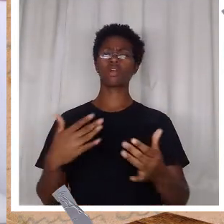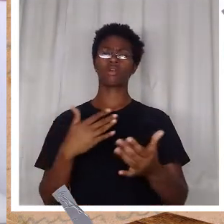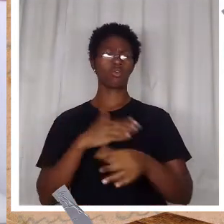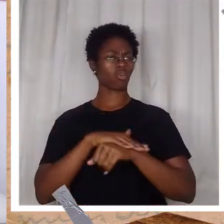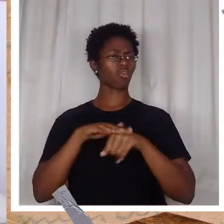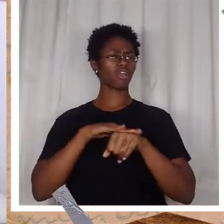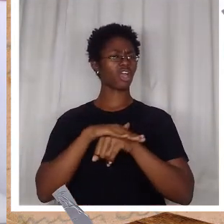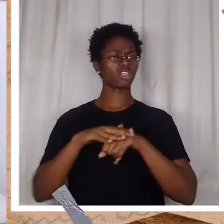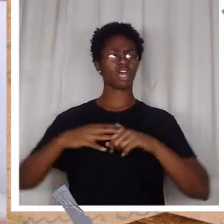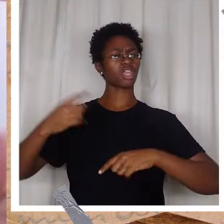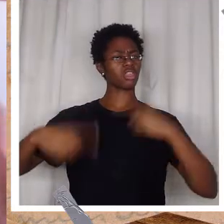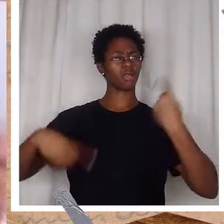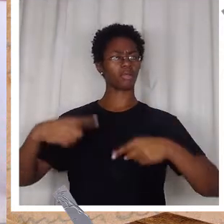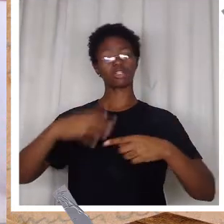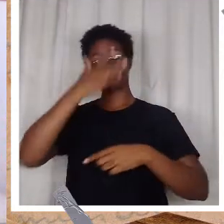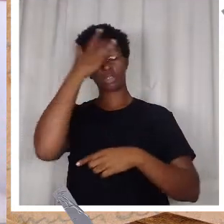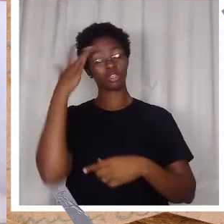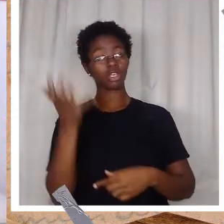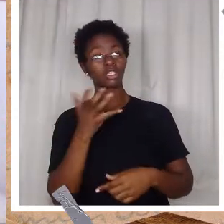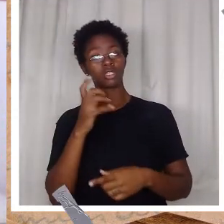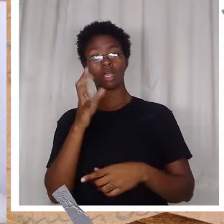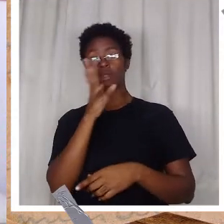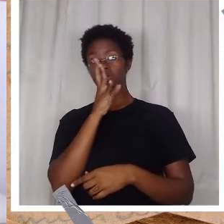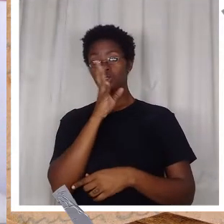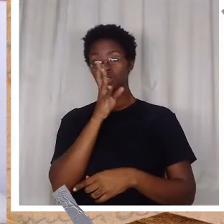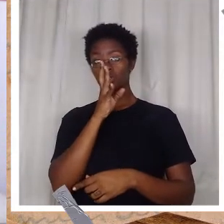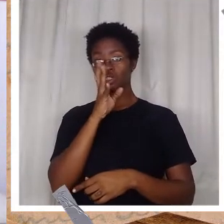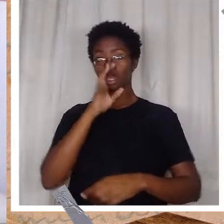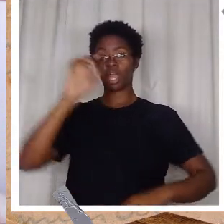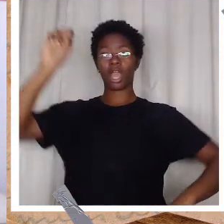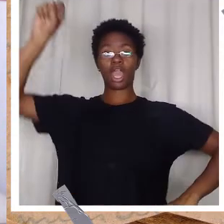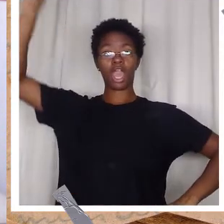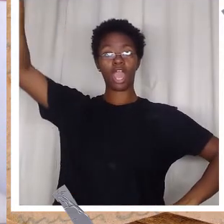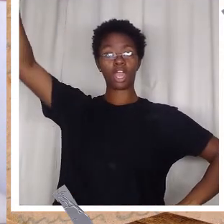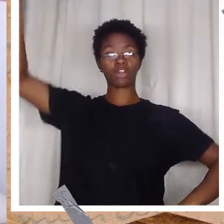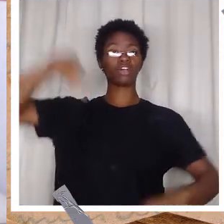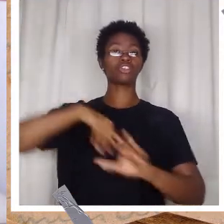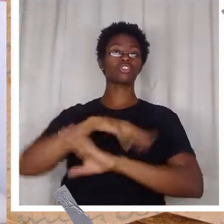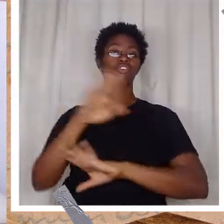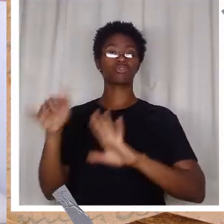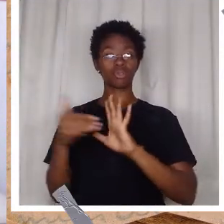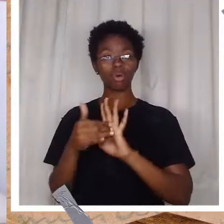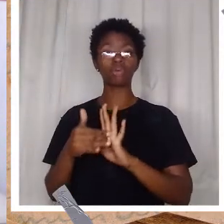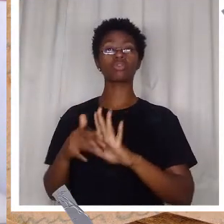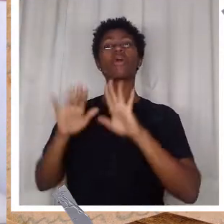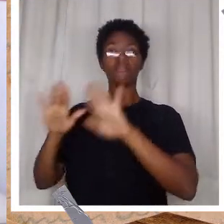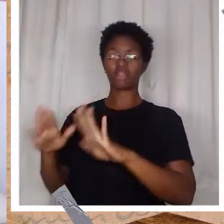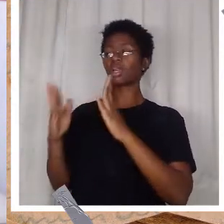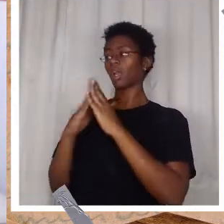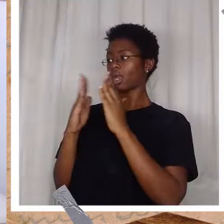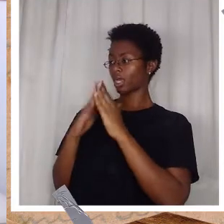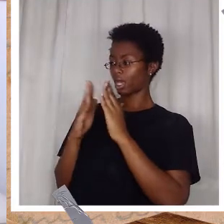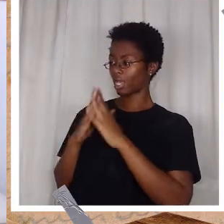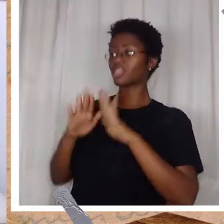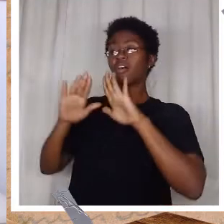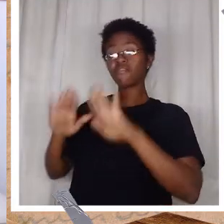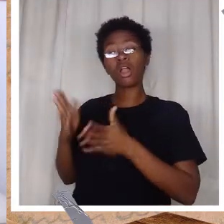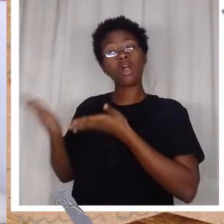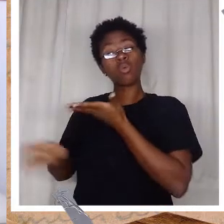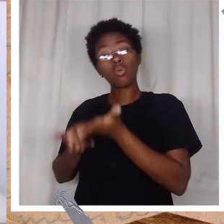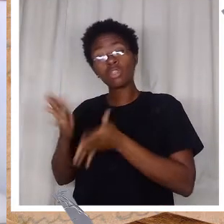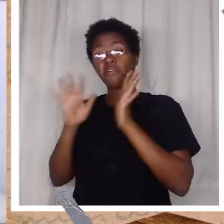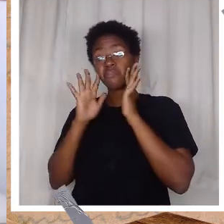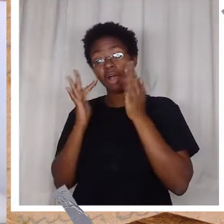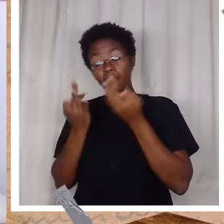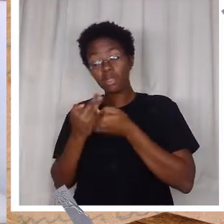assistir Os Heróis de Todo Mundo, me manda um inbox que eu disponibilizo para a gente ficar em casa. Fiquem bem, se cuidem